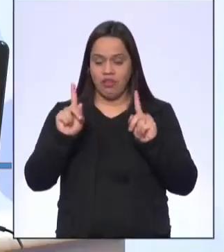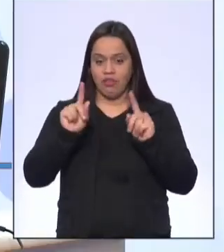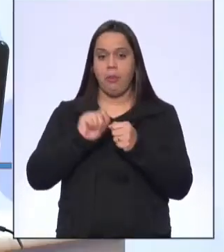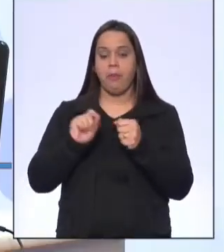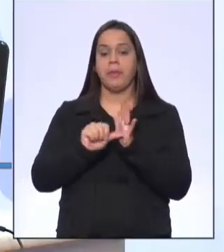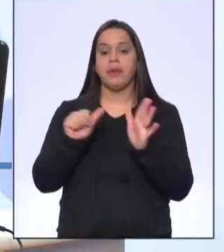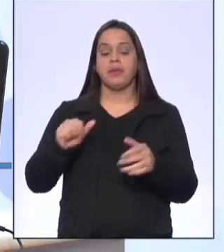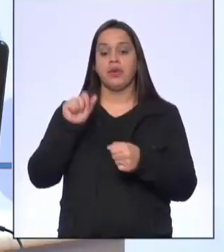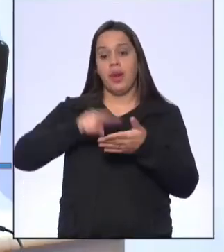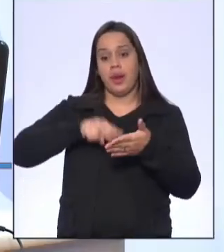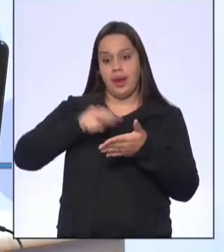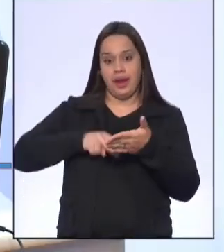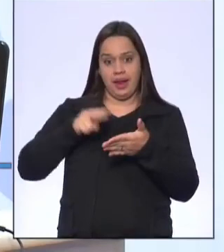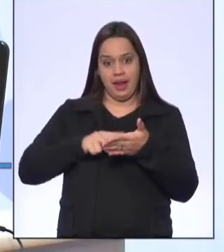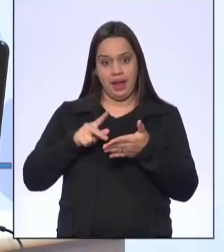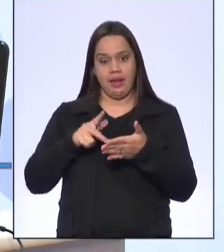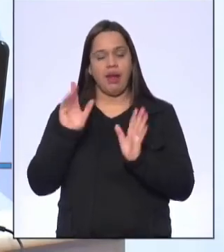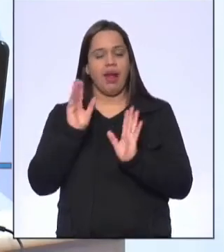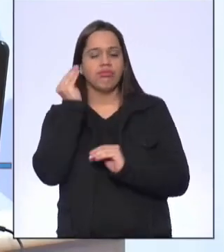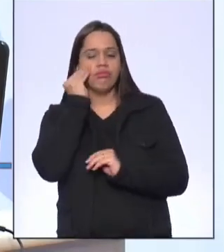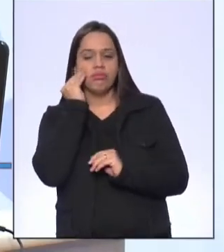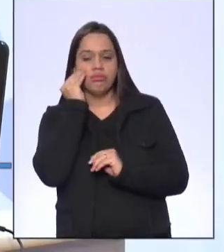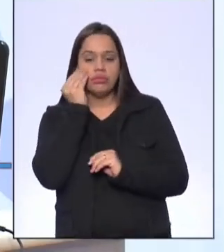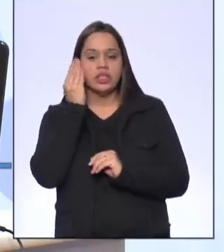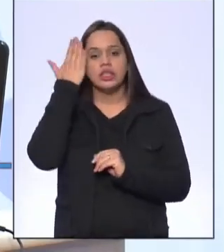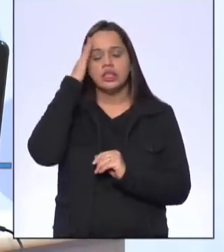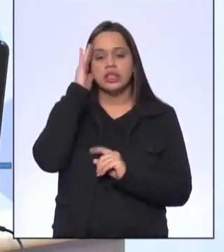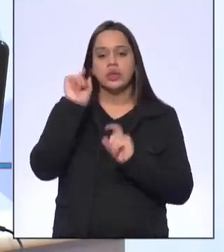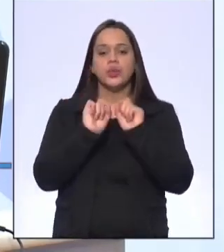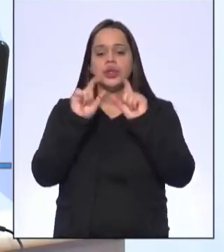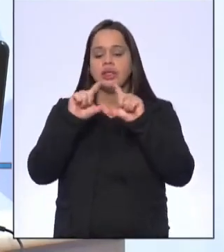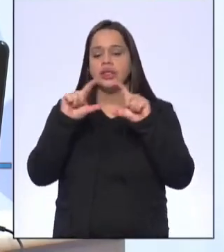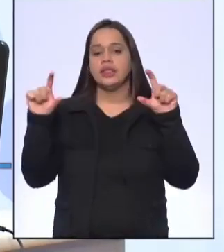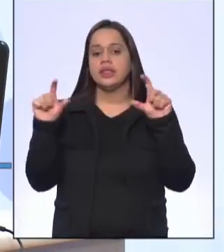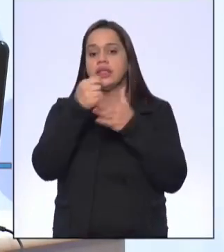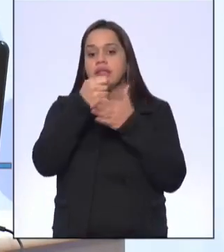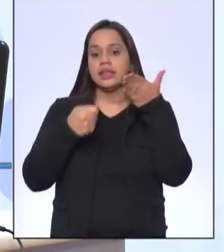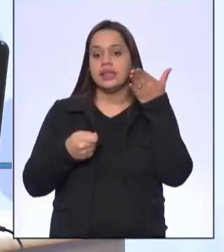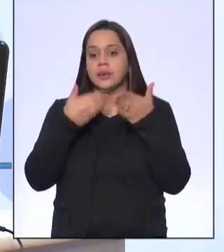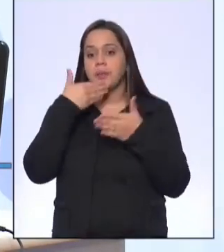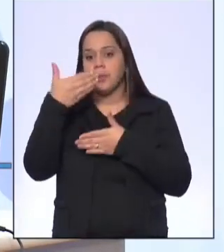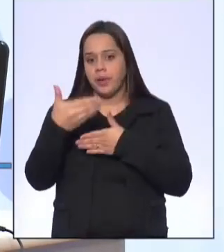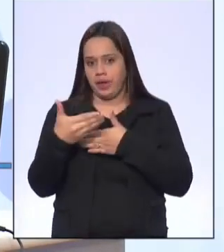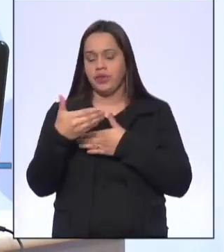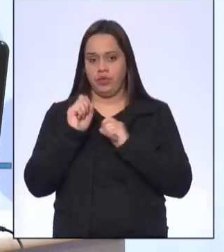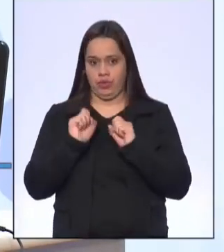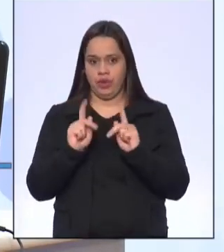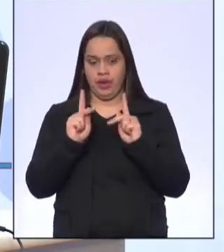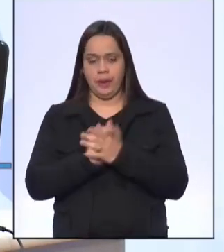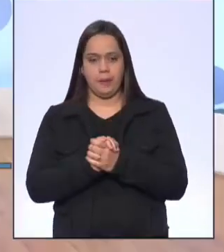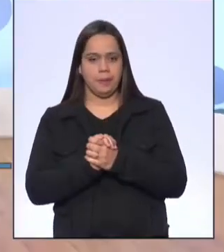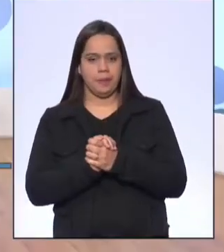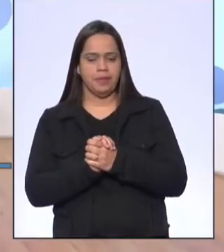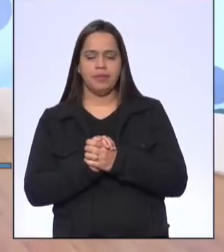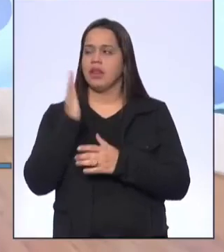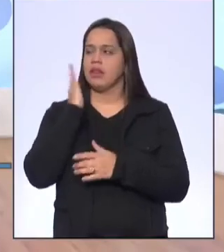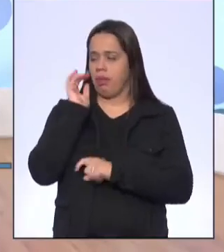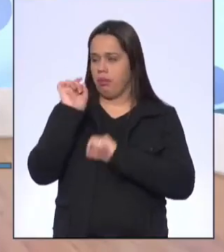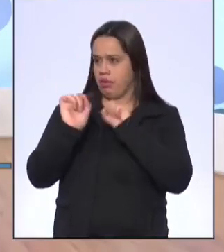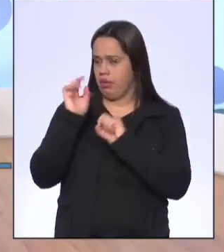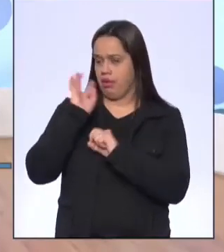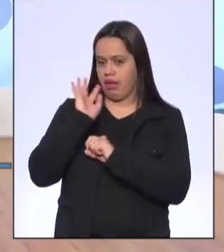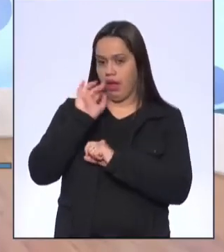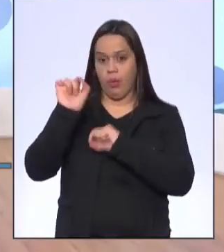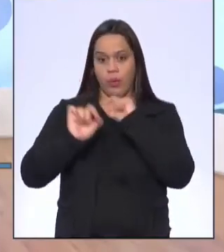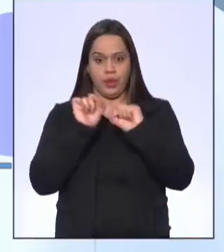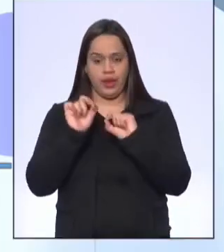Rafa, para nós tentarmos entender o que, que esse enunciado, o que, que esse, essa questão solicita. Você, né, sabe que é uma coisa interessante, pessoal,